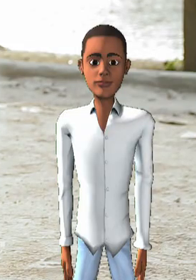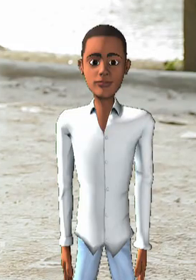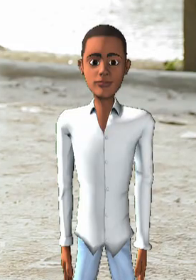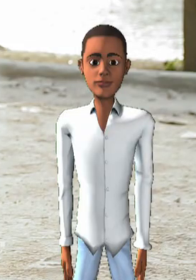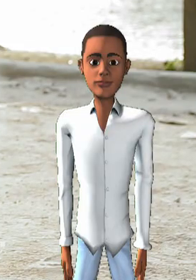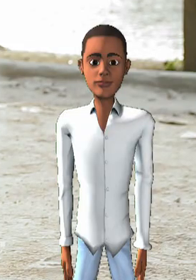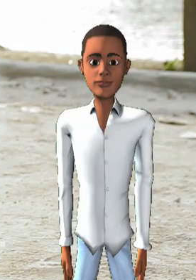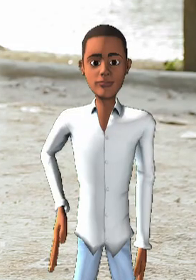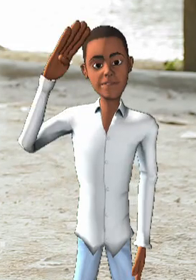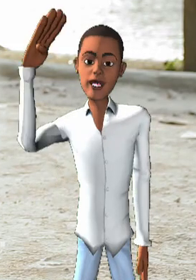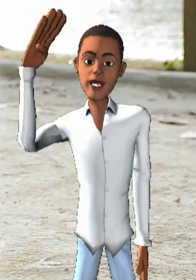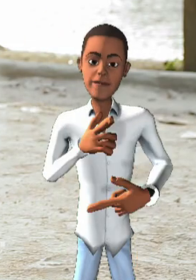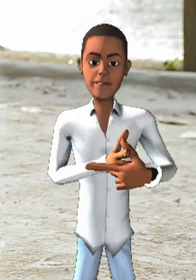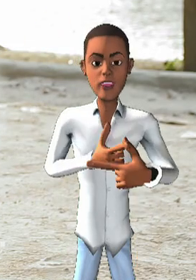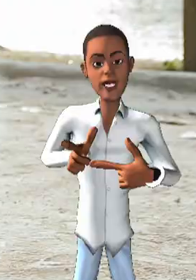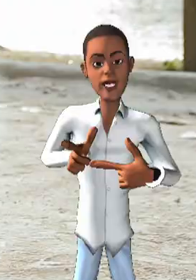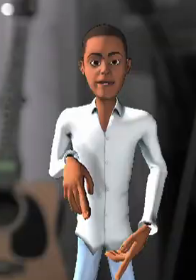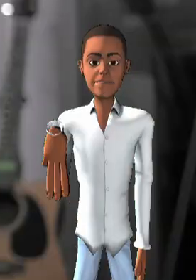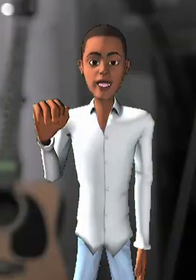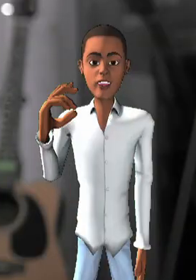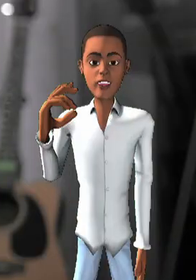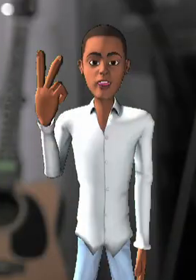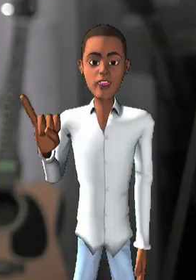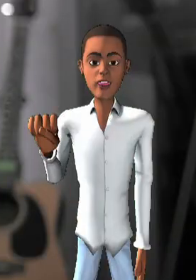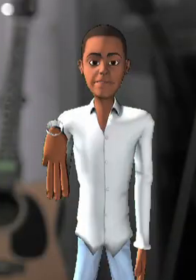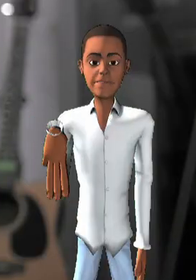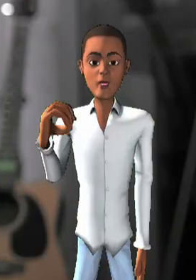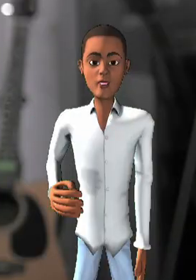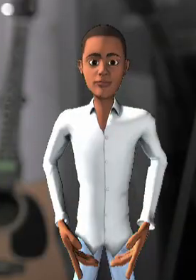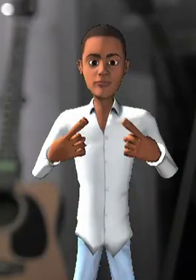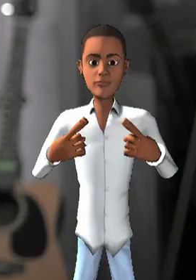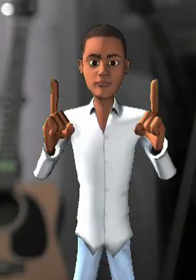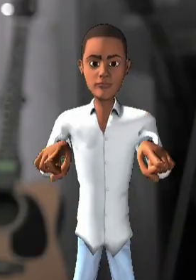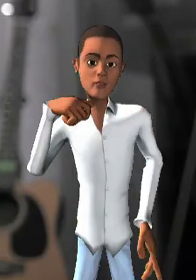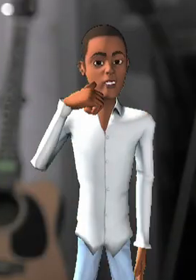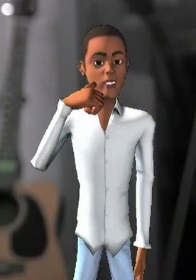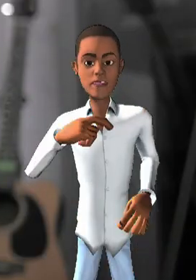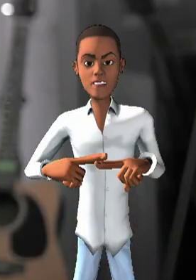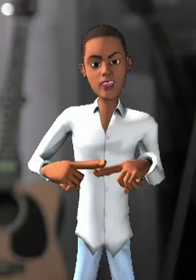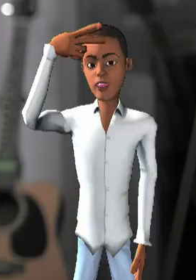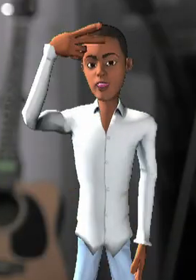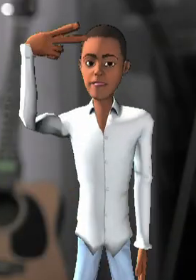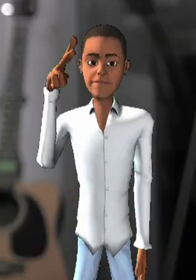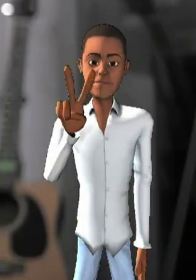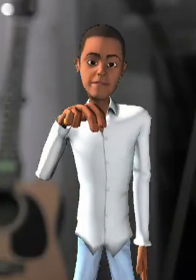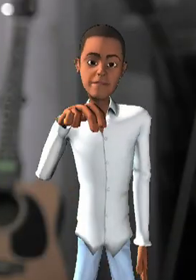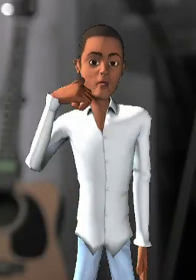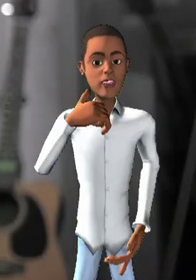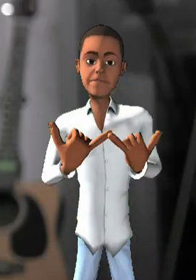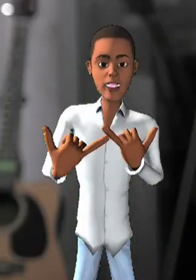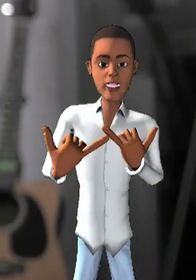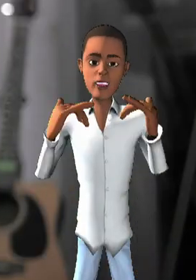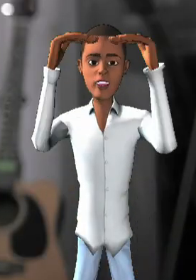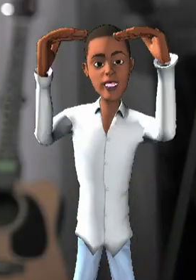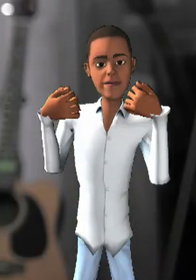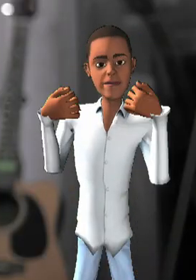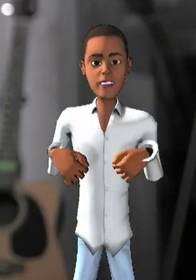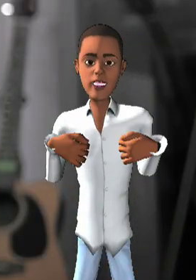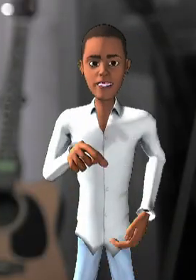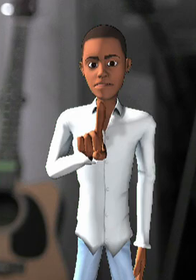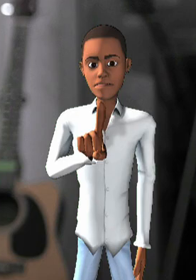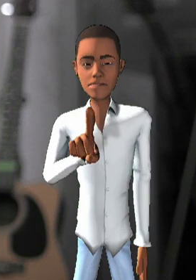parquinho. O principal malefício do machismo para as mulheres é justamente porque as mulheres não são vistas